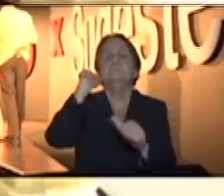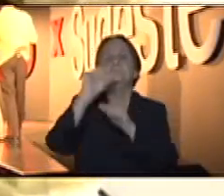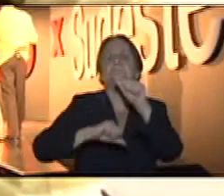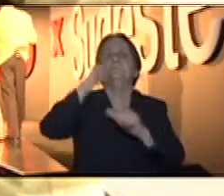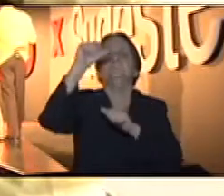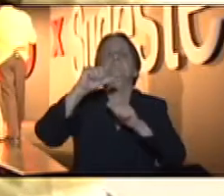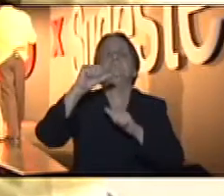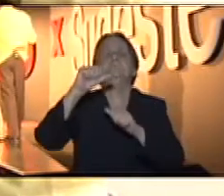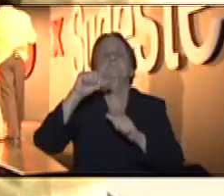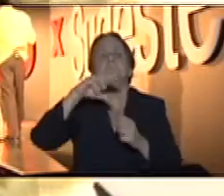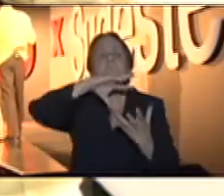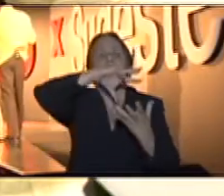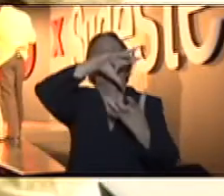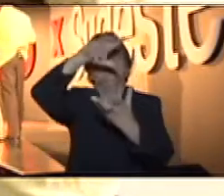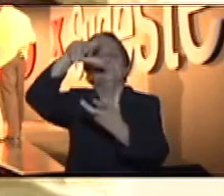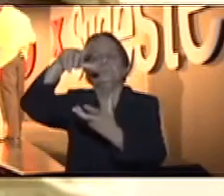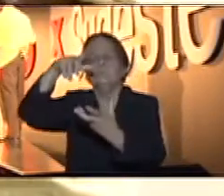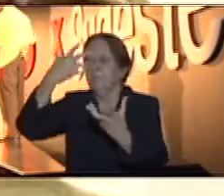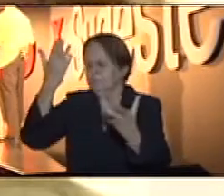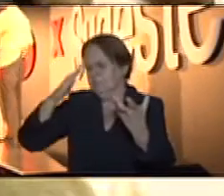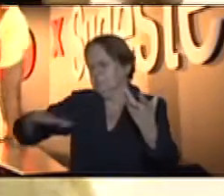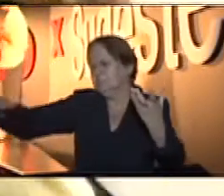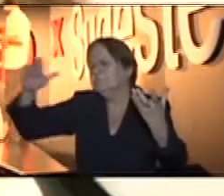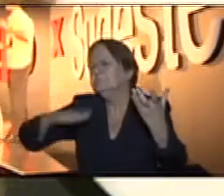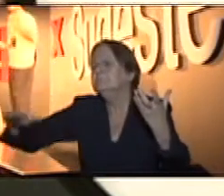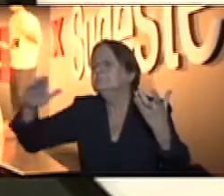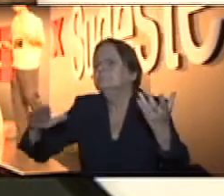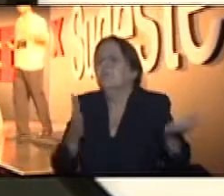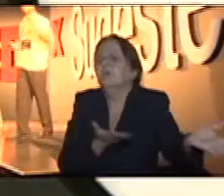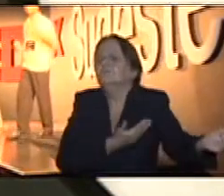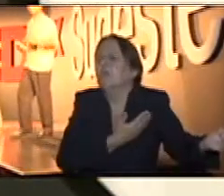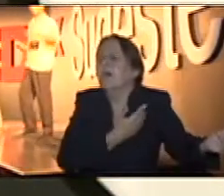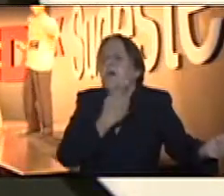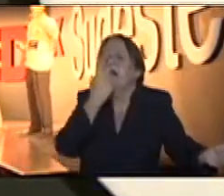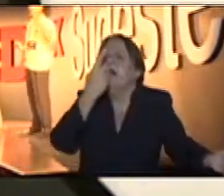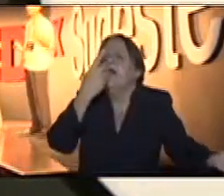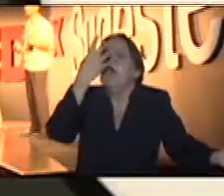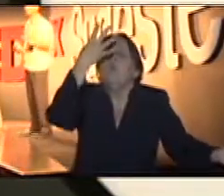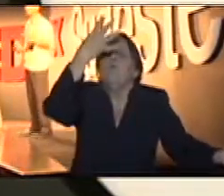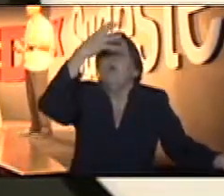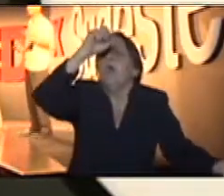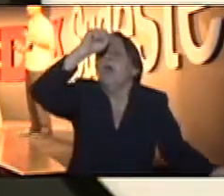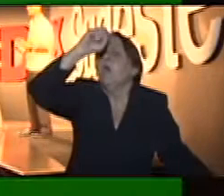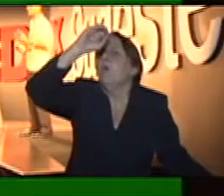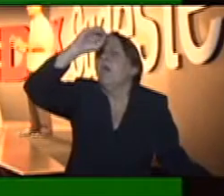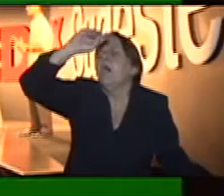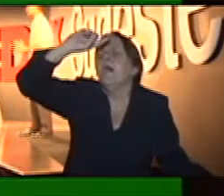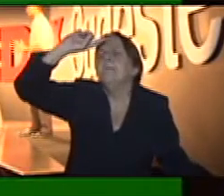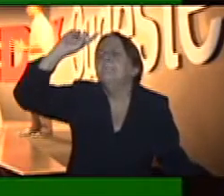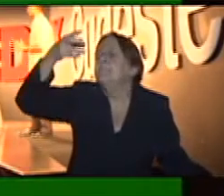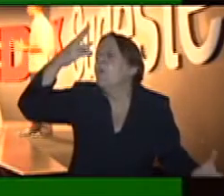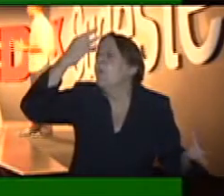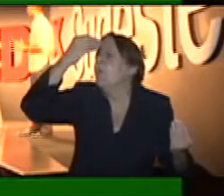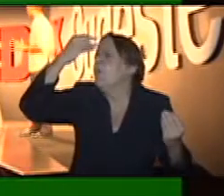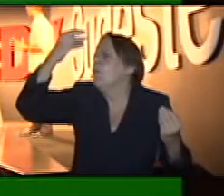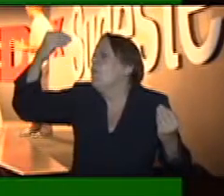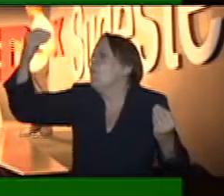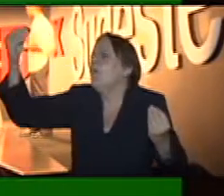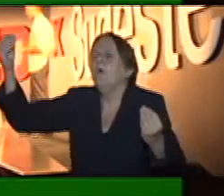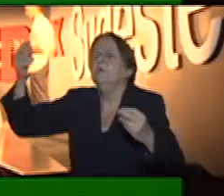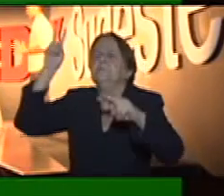os nossos meninos são os nossos jovens são mais de 480.000 homens e mulheres cumprindo pena